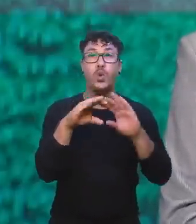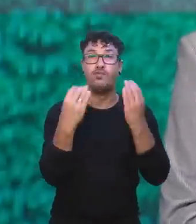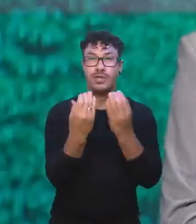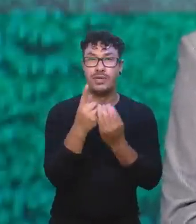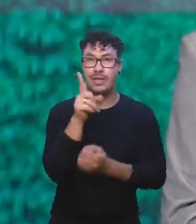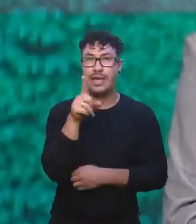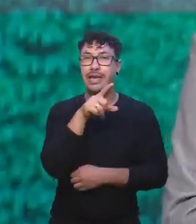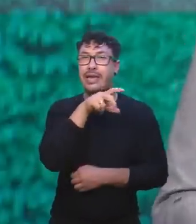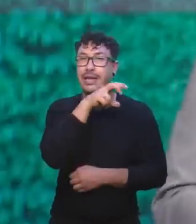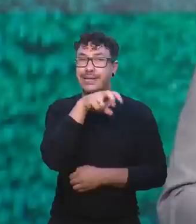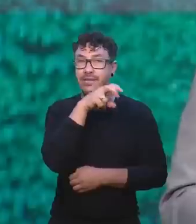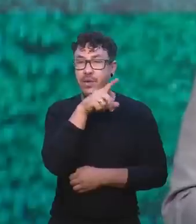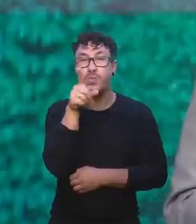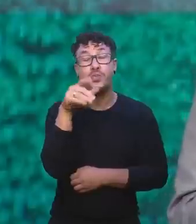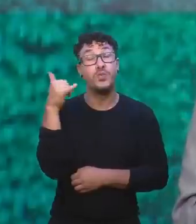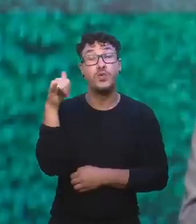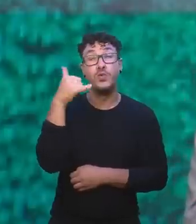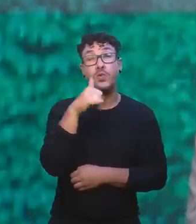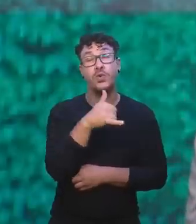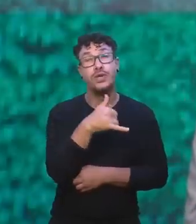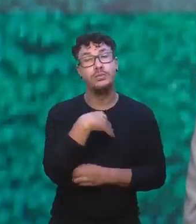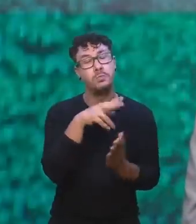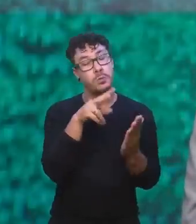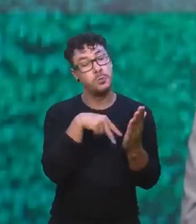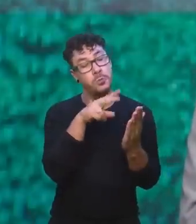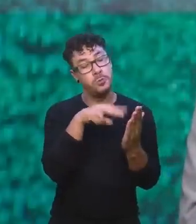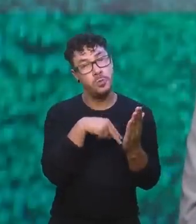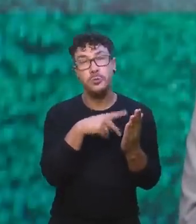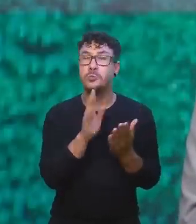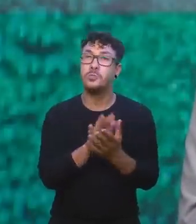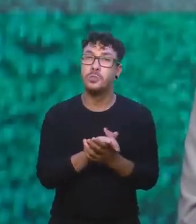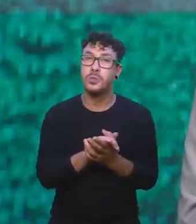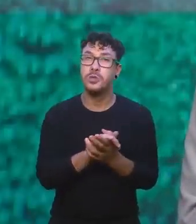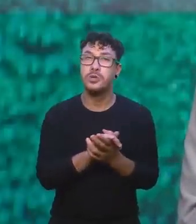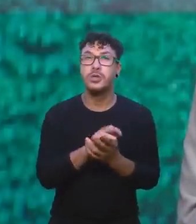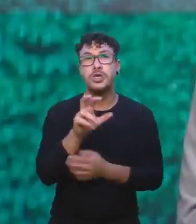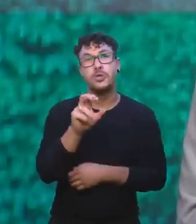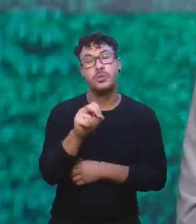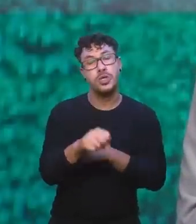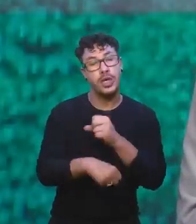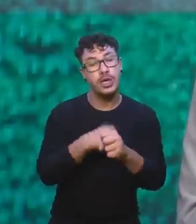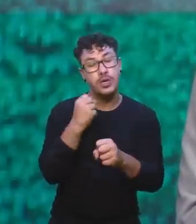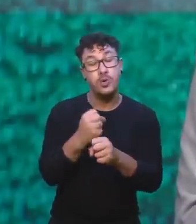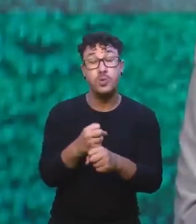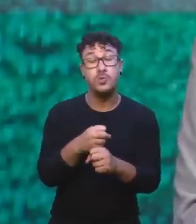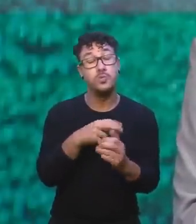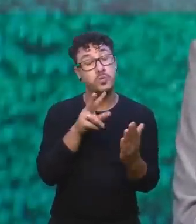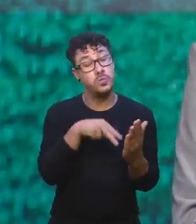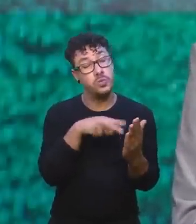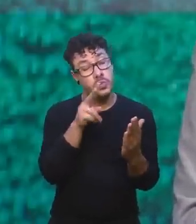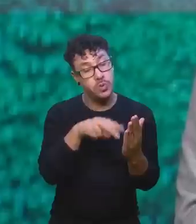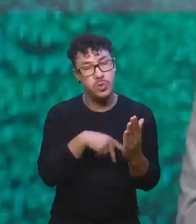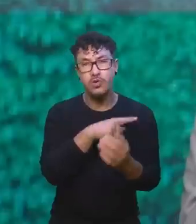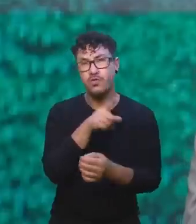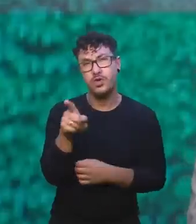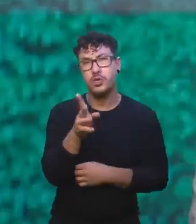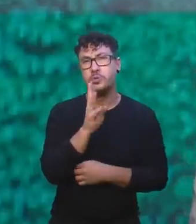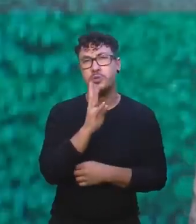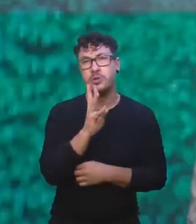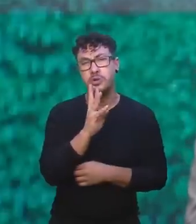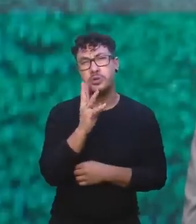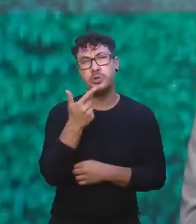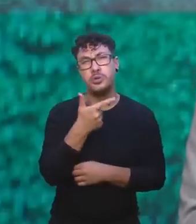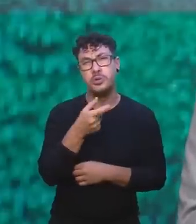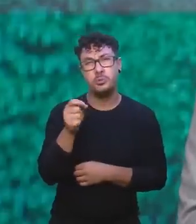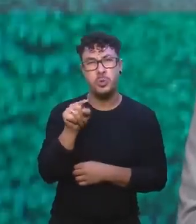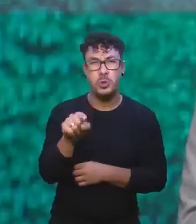conferência, e no voo eu estava lendo, estou lendo uma obra, 50 anos depois, que muitos conhecem, há 2000 anos, 50